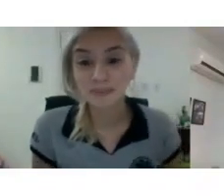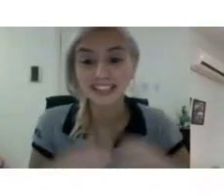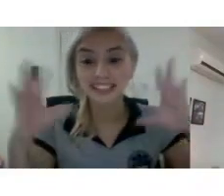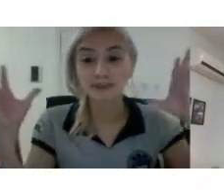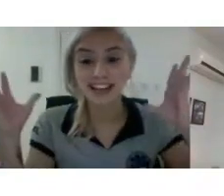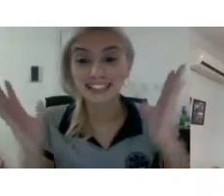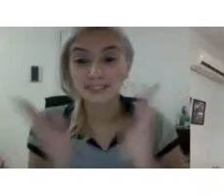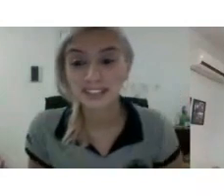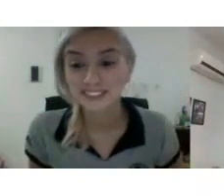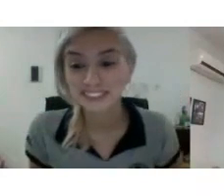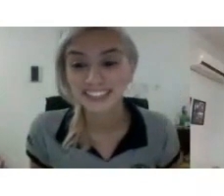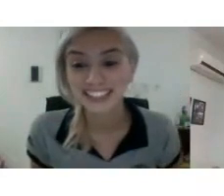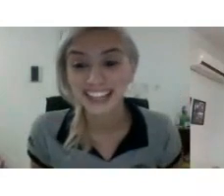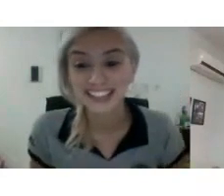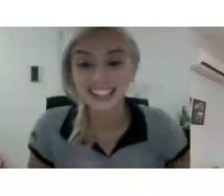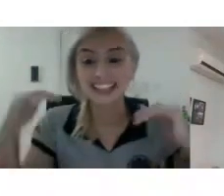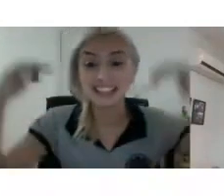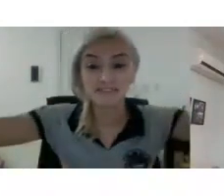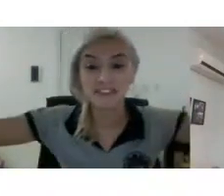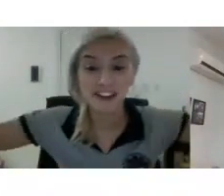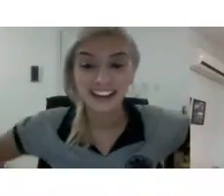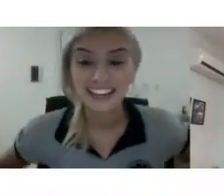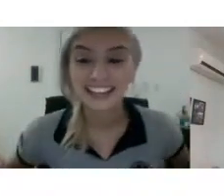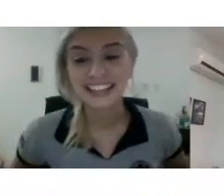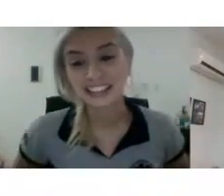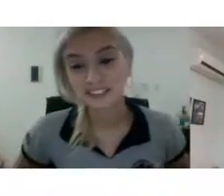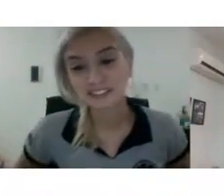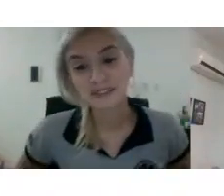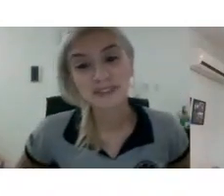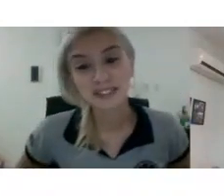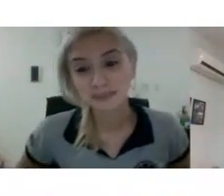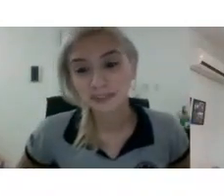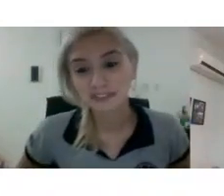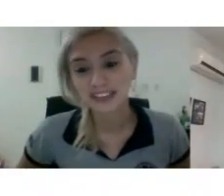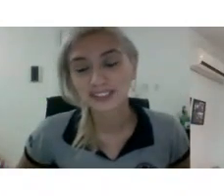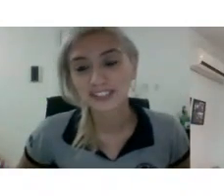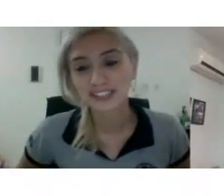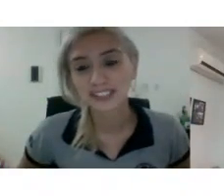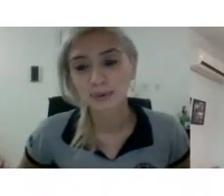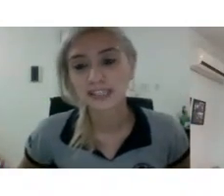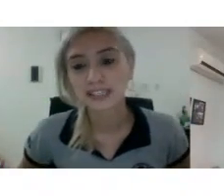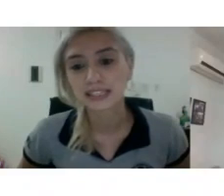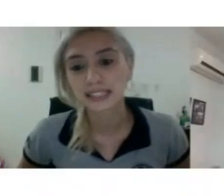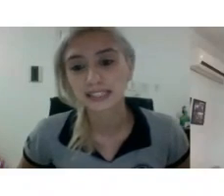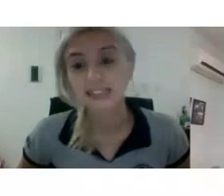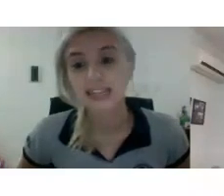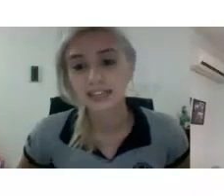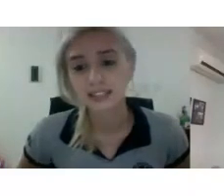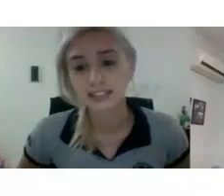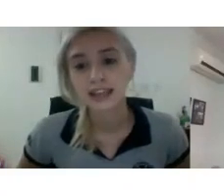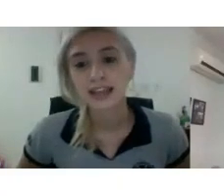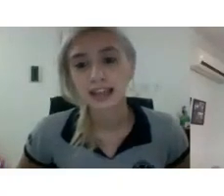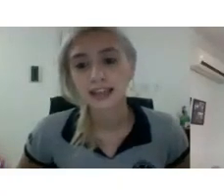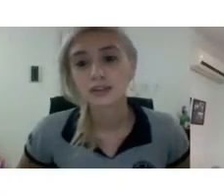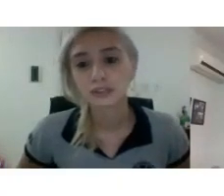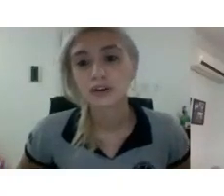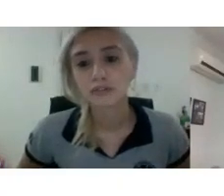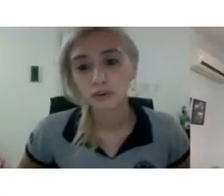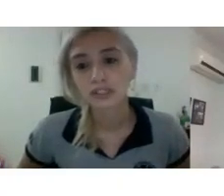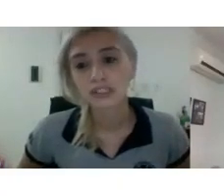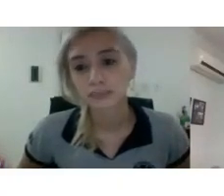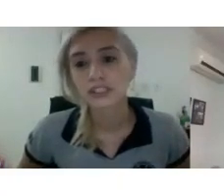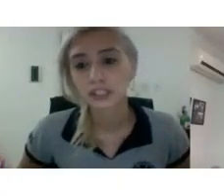tenho mães espalhadas pelas universidades aqui e fora. Então, fico mesmo muito feliz. Acho que essas parcerias, essas redes, é que nos